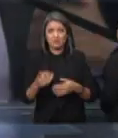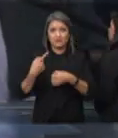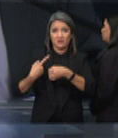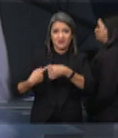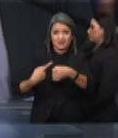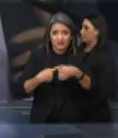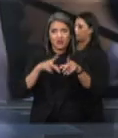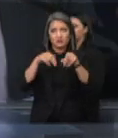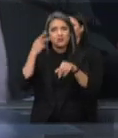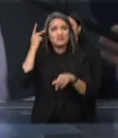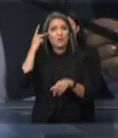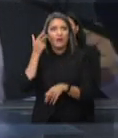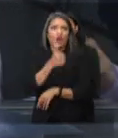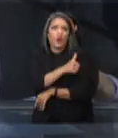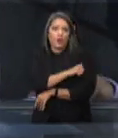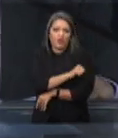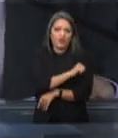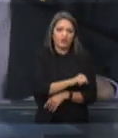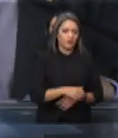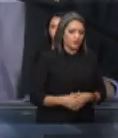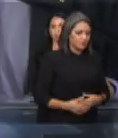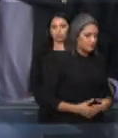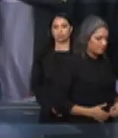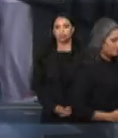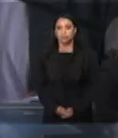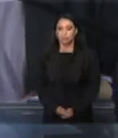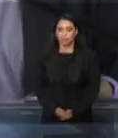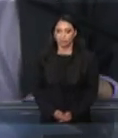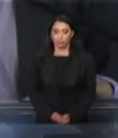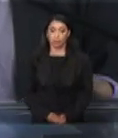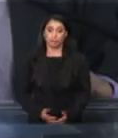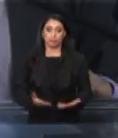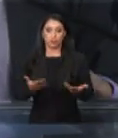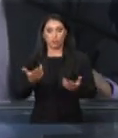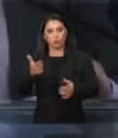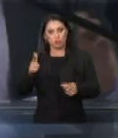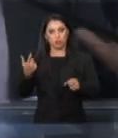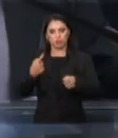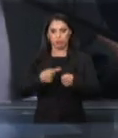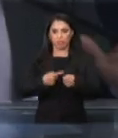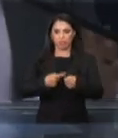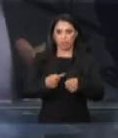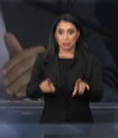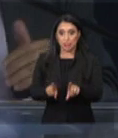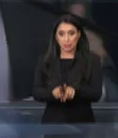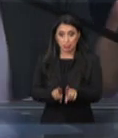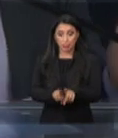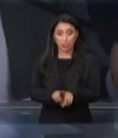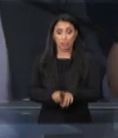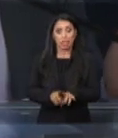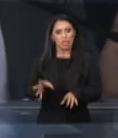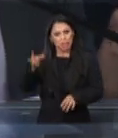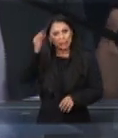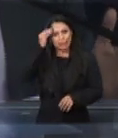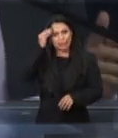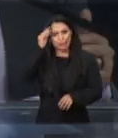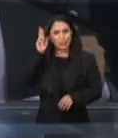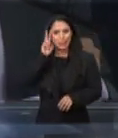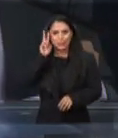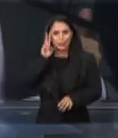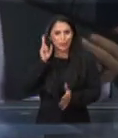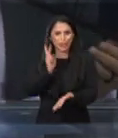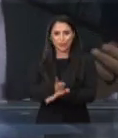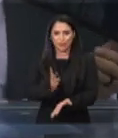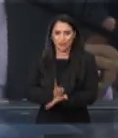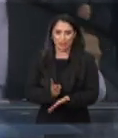relatada como São Paulo como outras cidades aqui relatadas nós acaba entendendo que a história é a mesma é